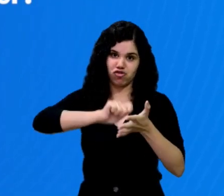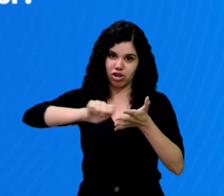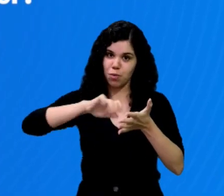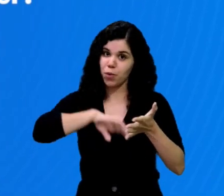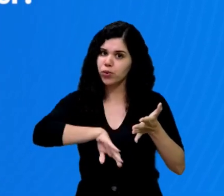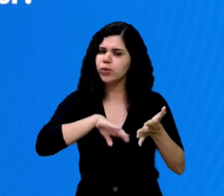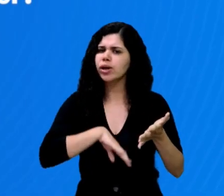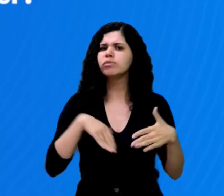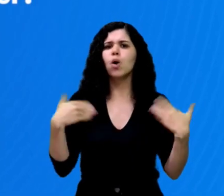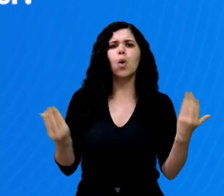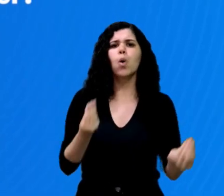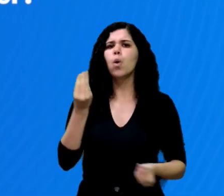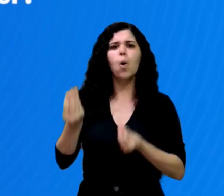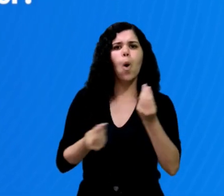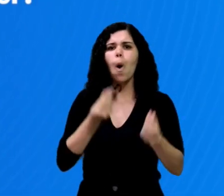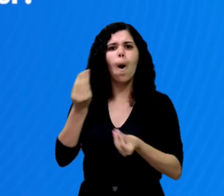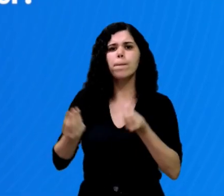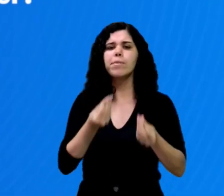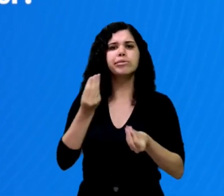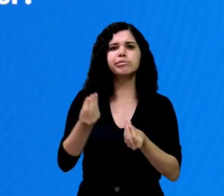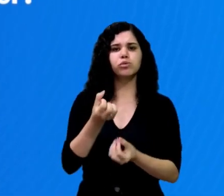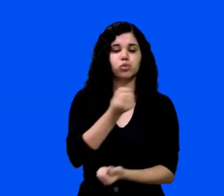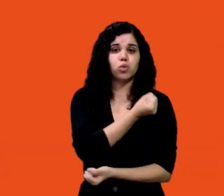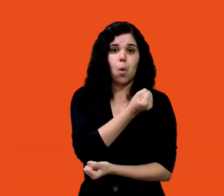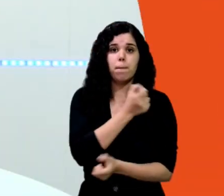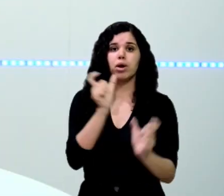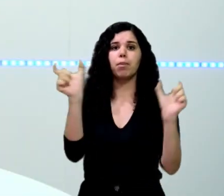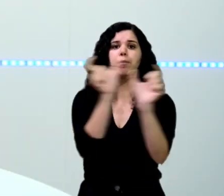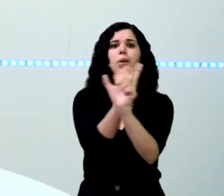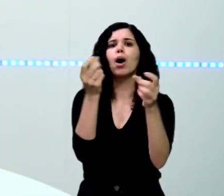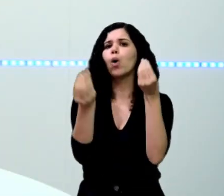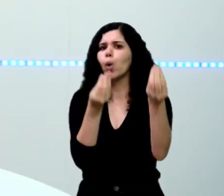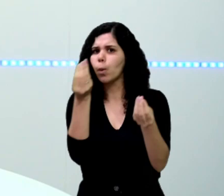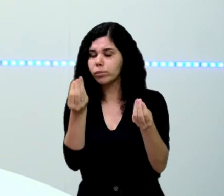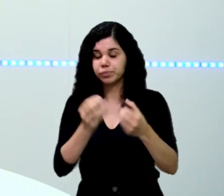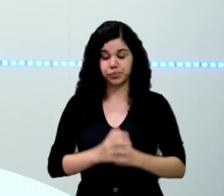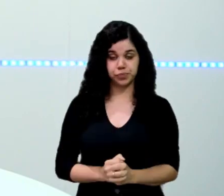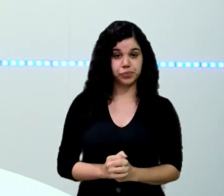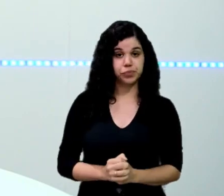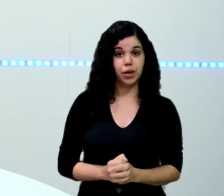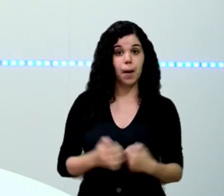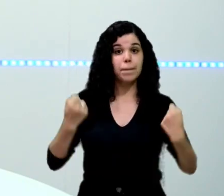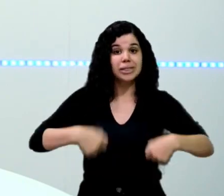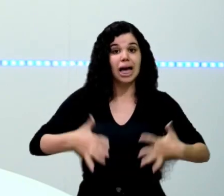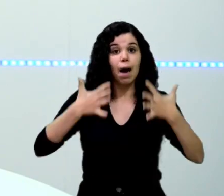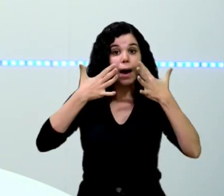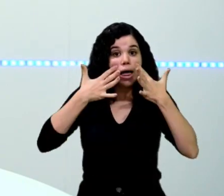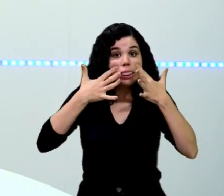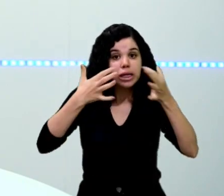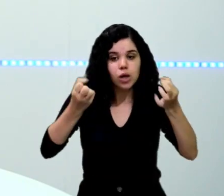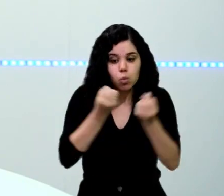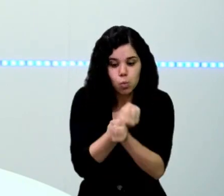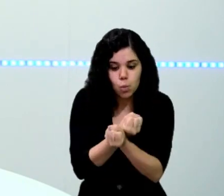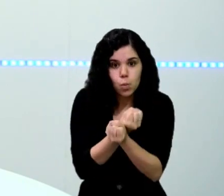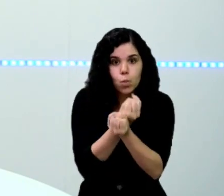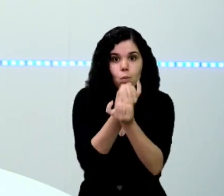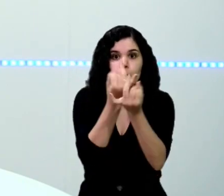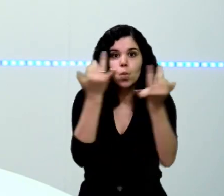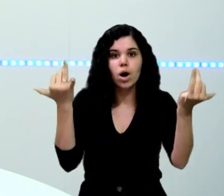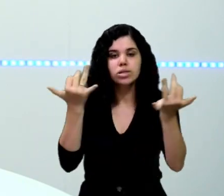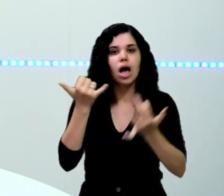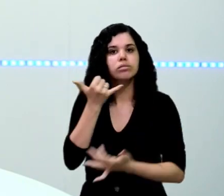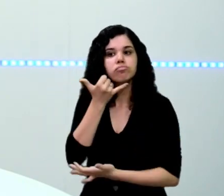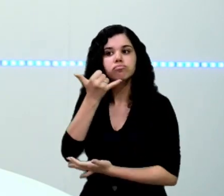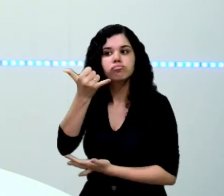Qual representação numérica Ana deve fazer? Prestar atenção na quantidade de aparelhos que a funcionária